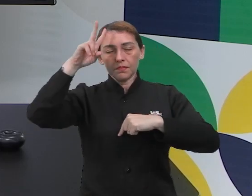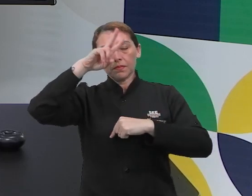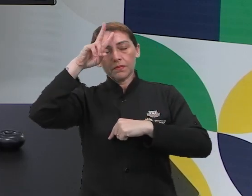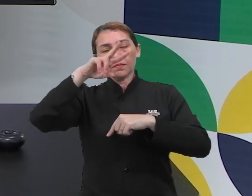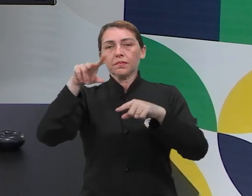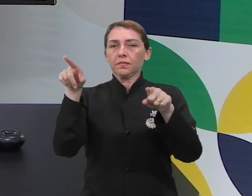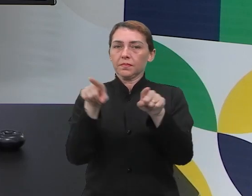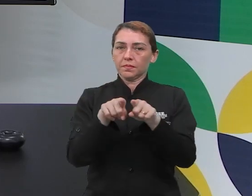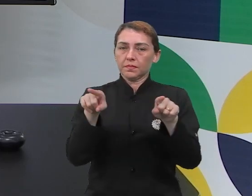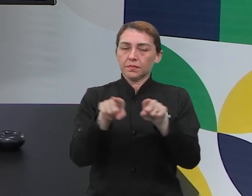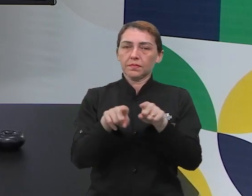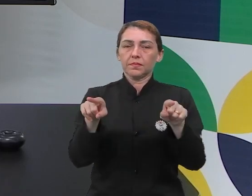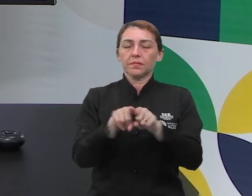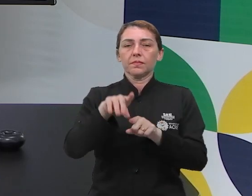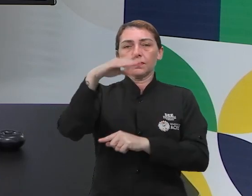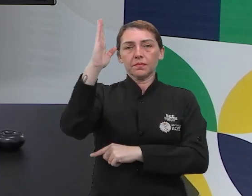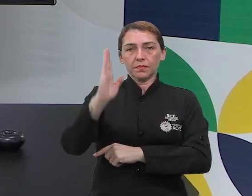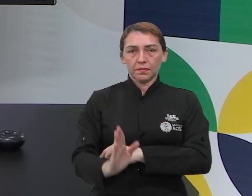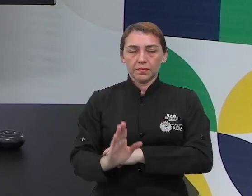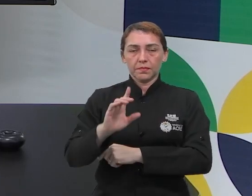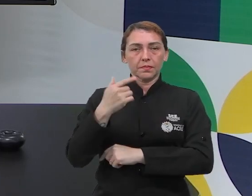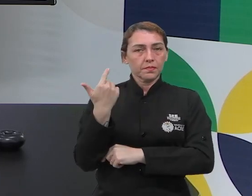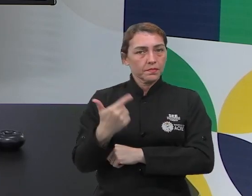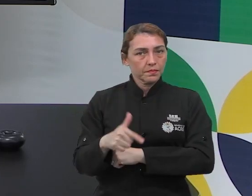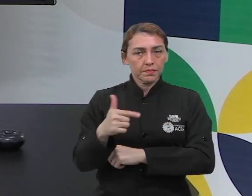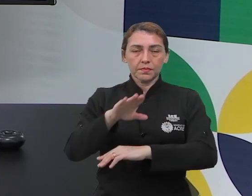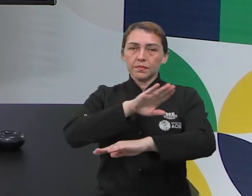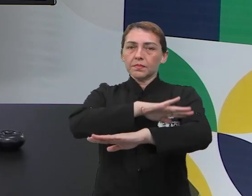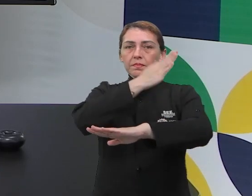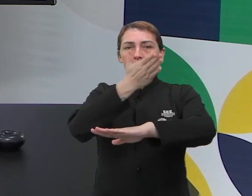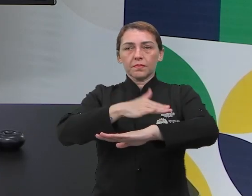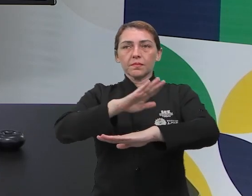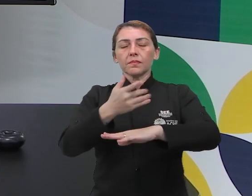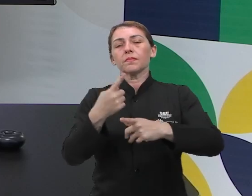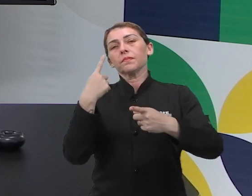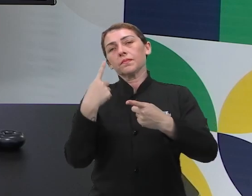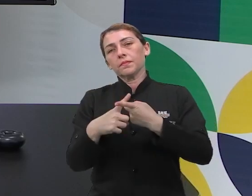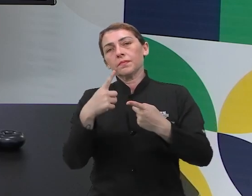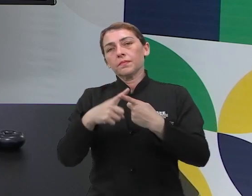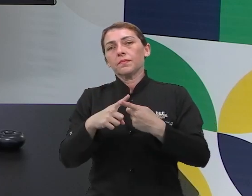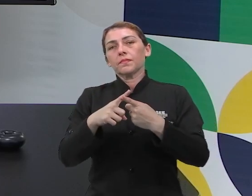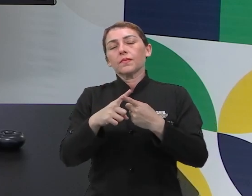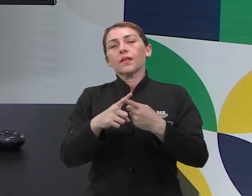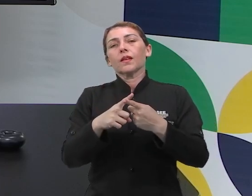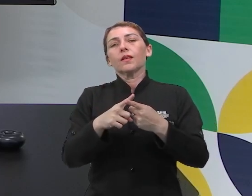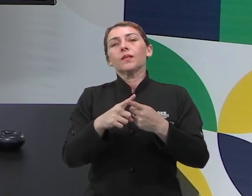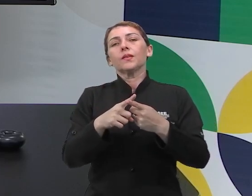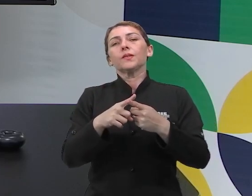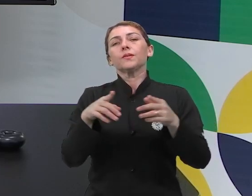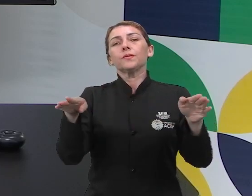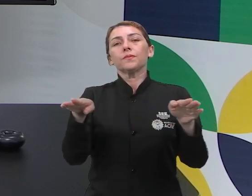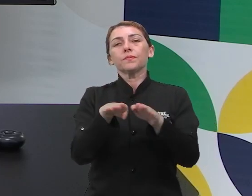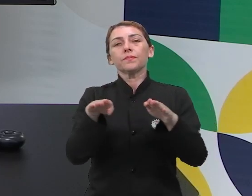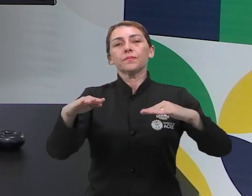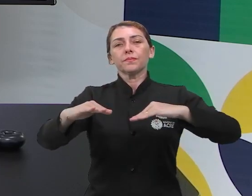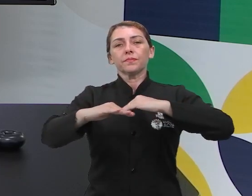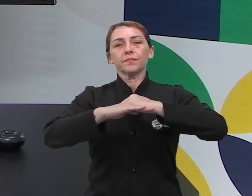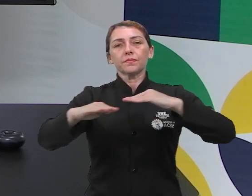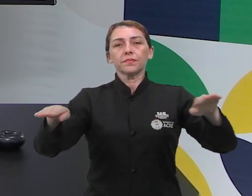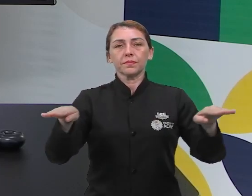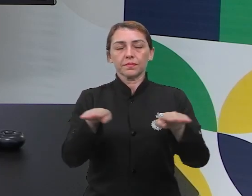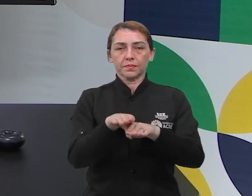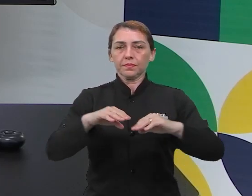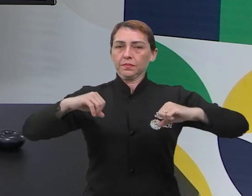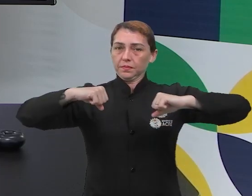também que quando traz ali para o Brasil, no Brasil nós não temos montanhas, porque montanhas são dobramentos modernos causados pelo movimento das